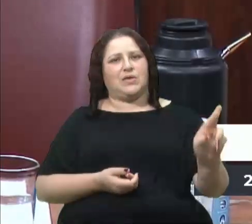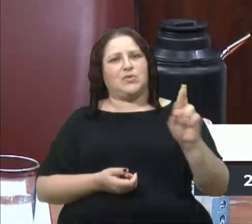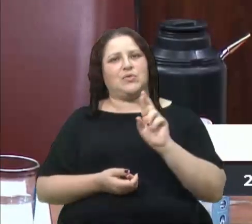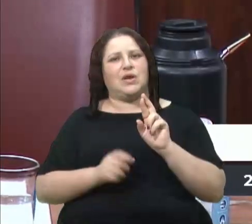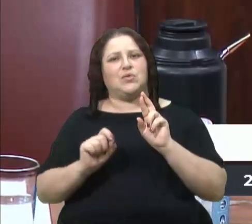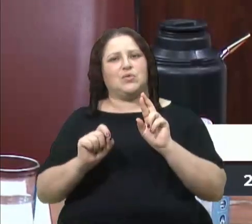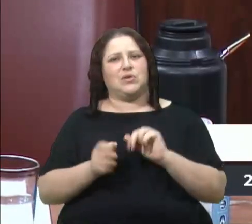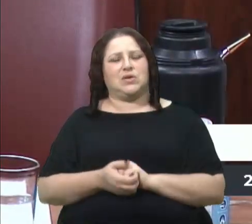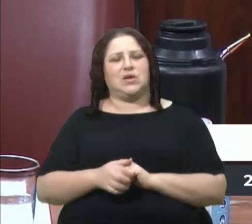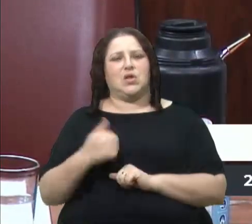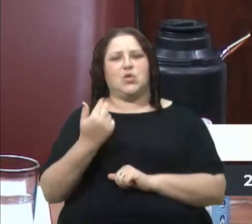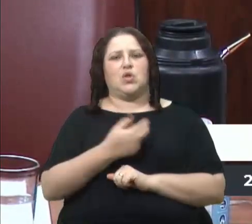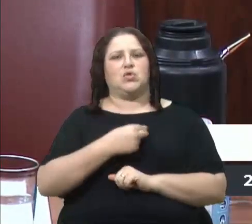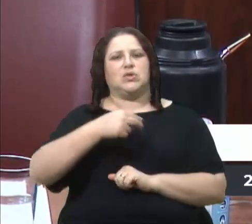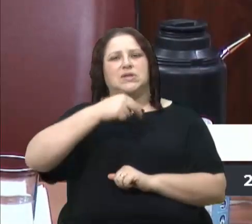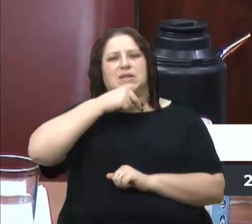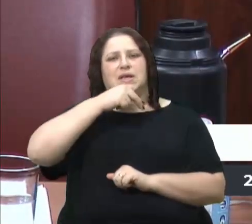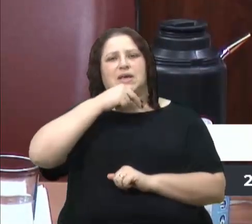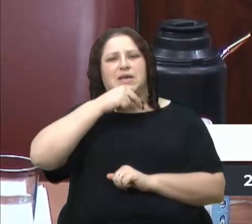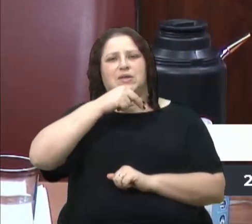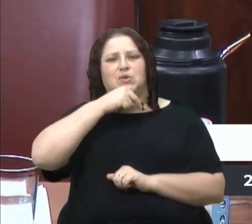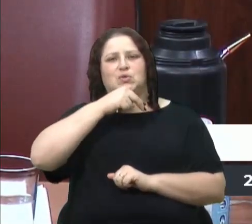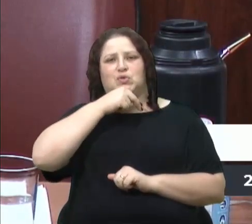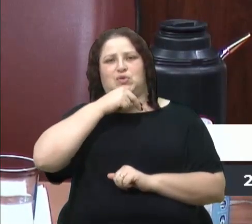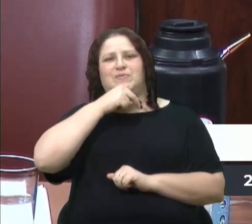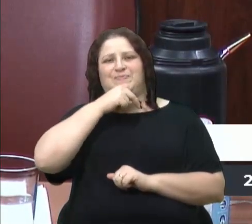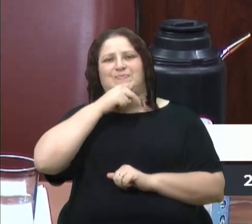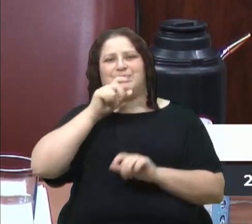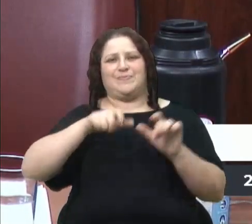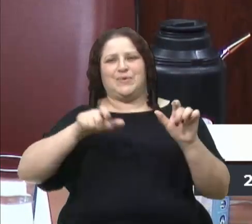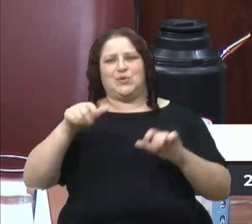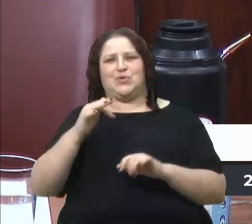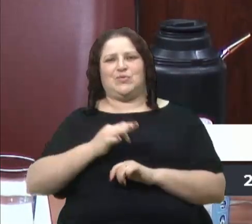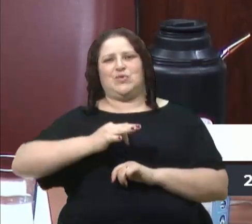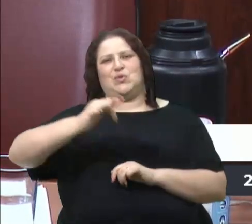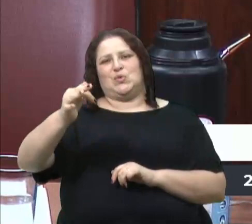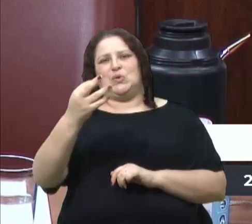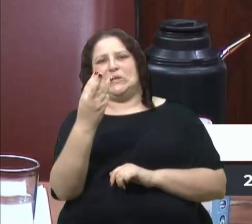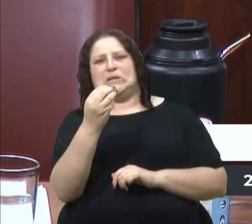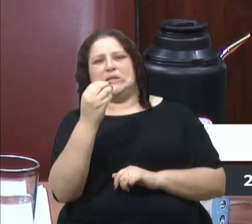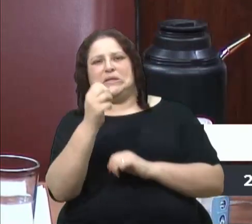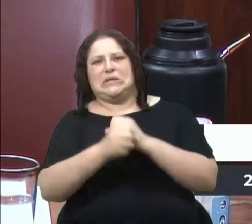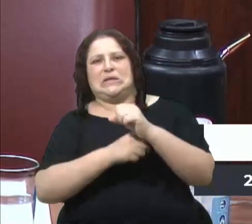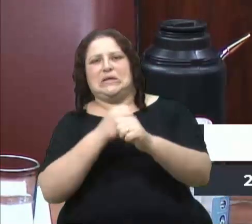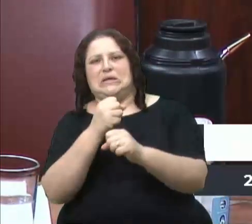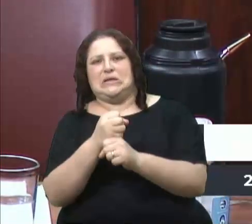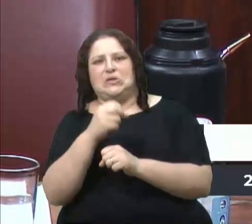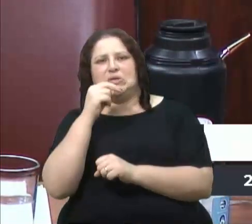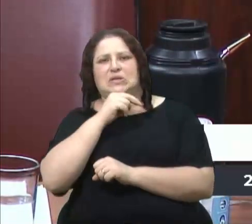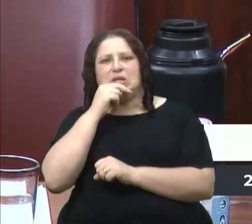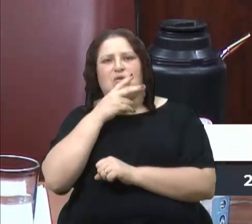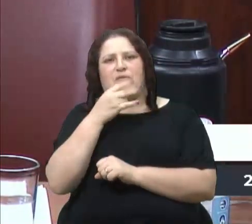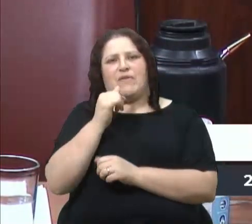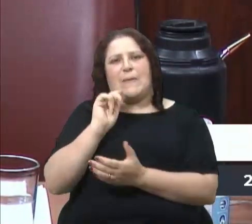vereador Bressan, os nossos netos, presidente, daqui a 30 anos, vão pagar esse